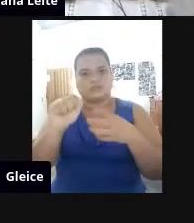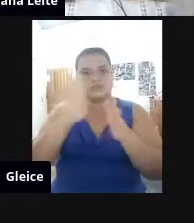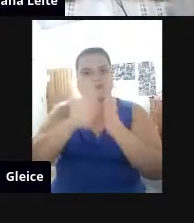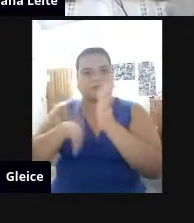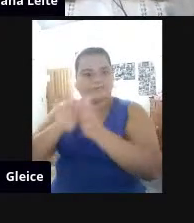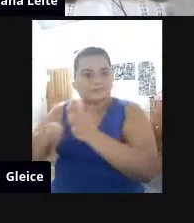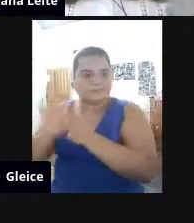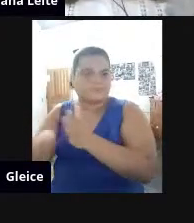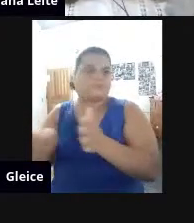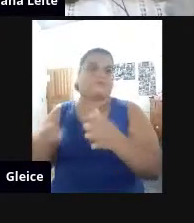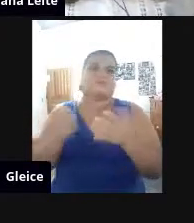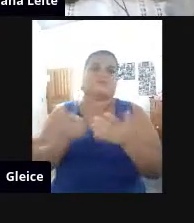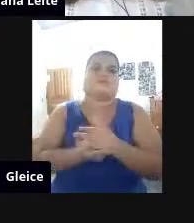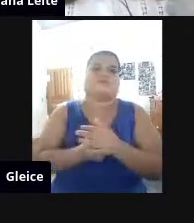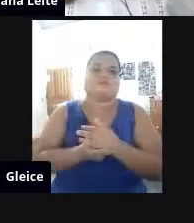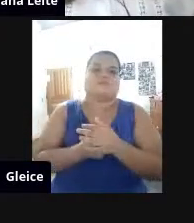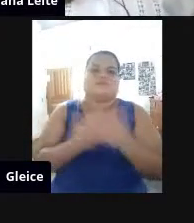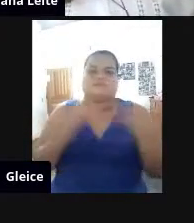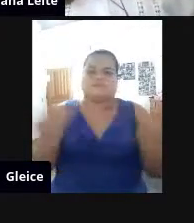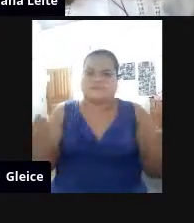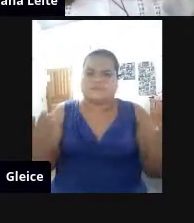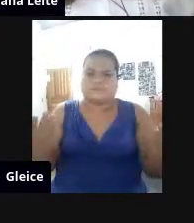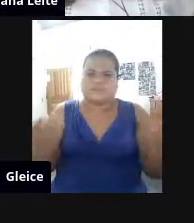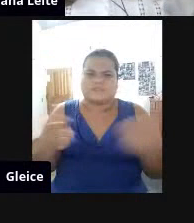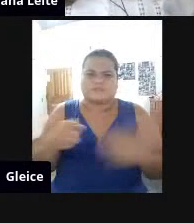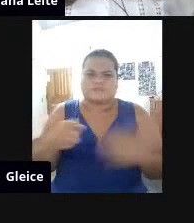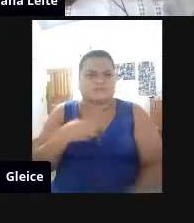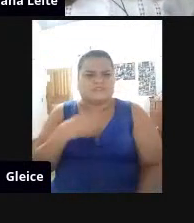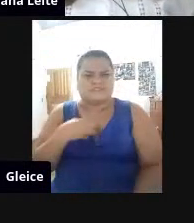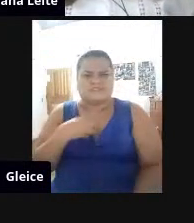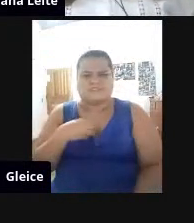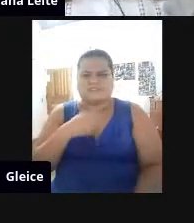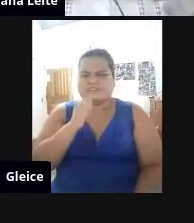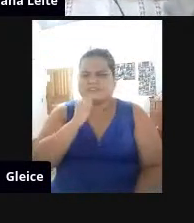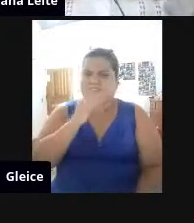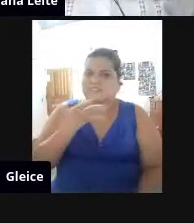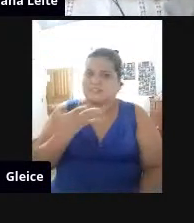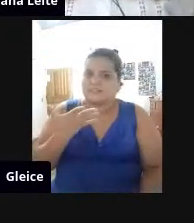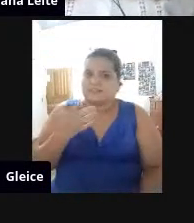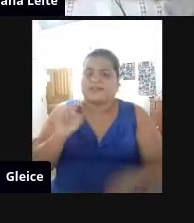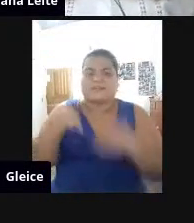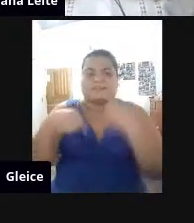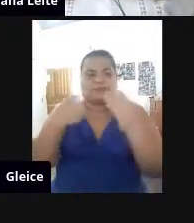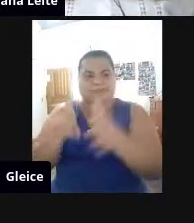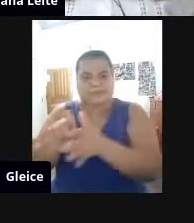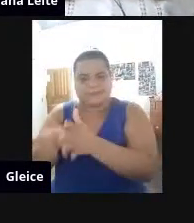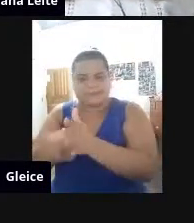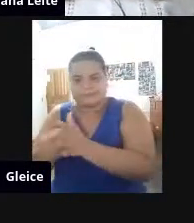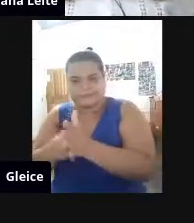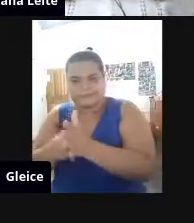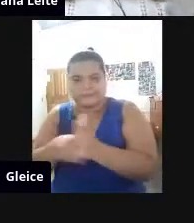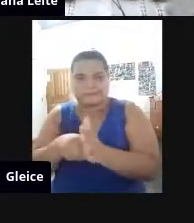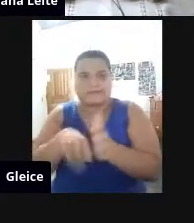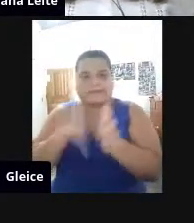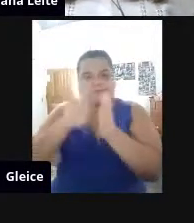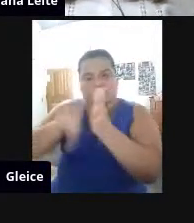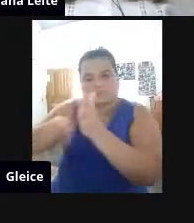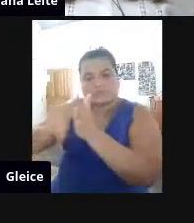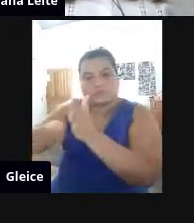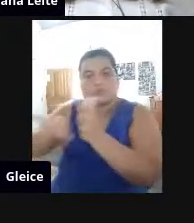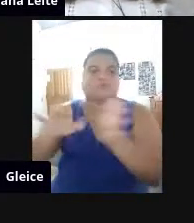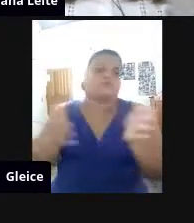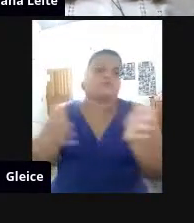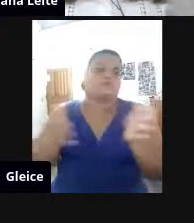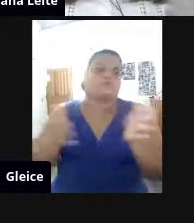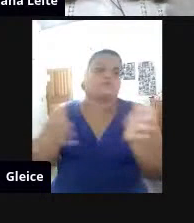esse indivíduo ainda continua com sintomas, aí vão ser excluídos mais alimentos. Então, vai fazer uma investigação para saber se tem algum